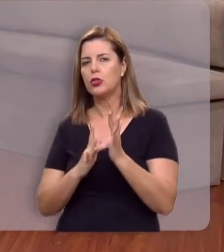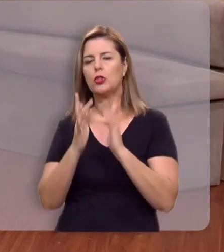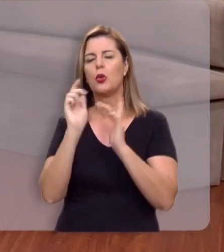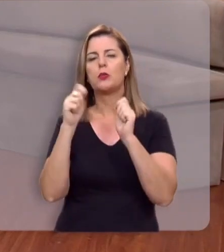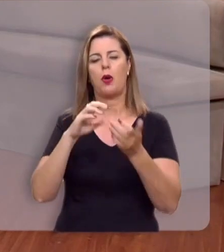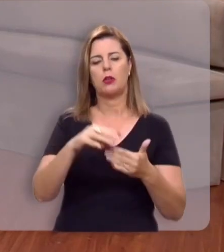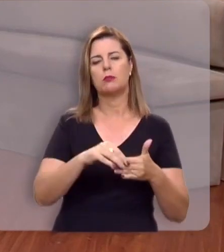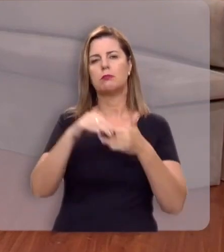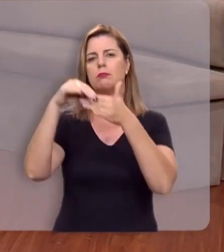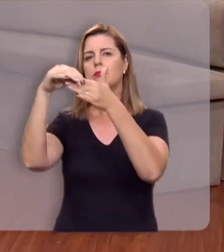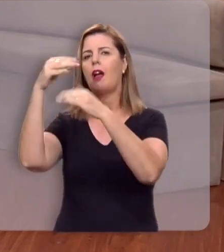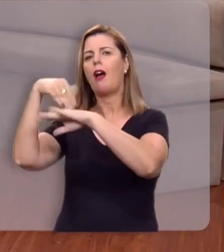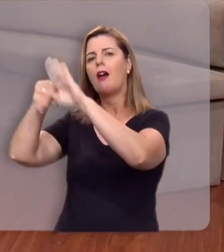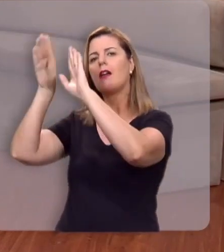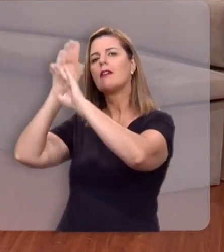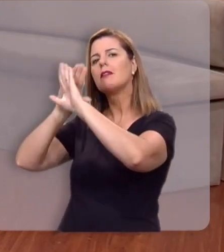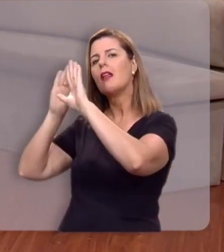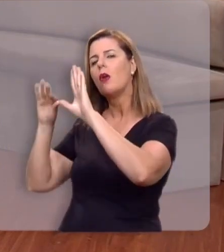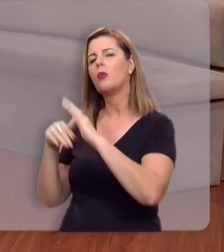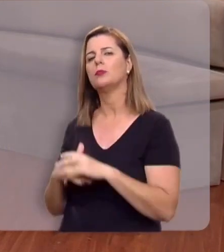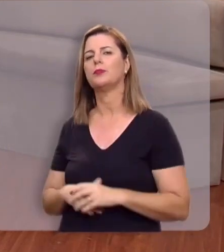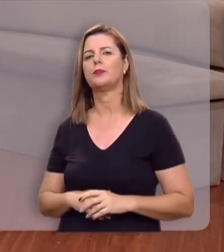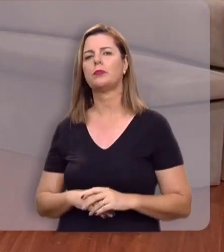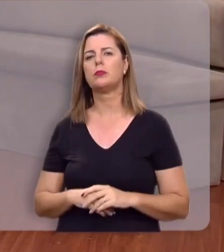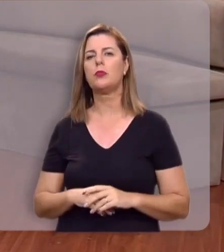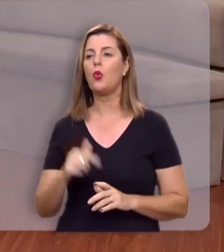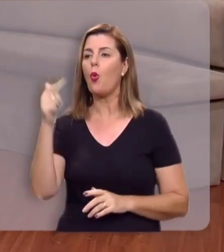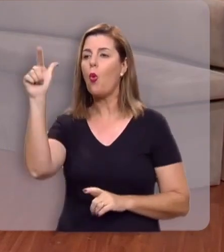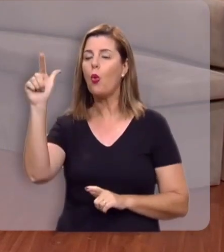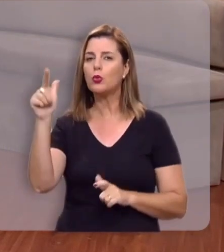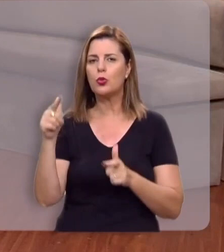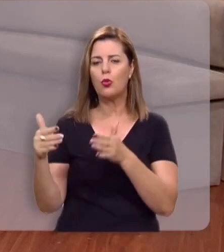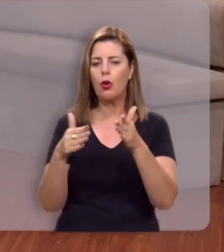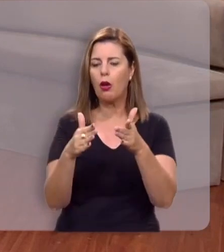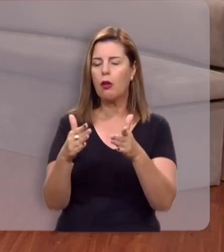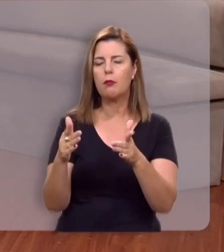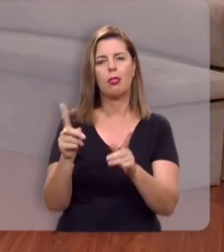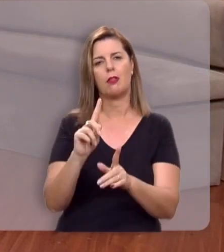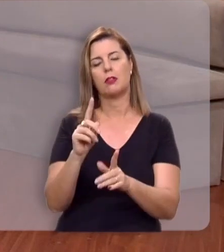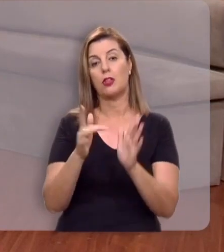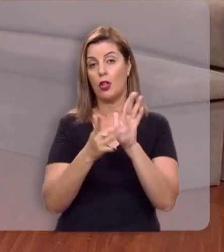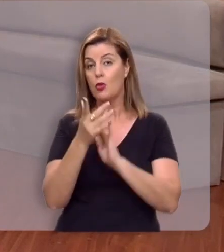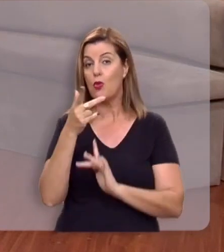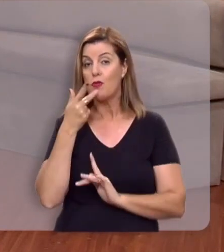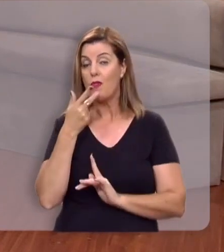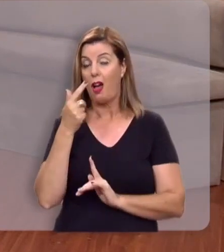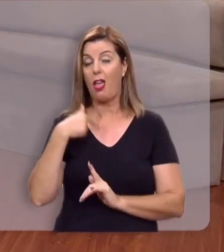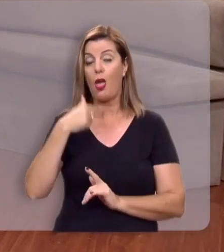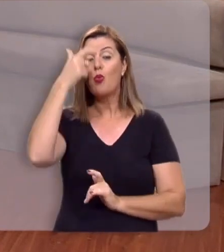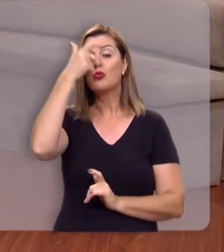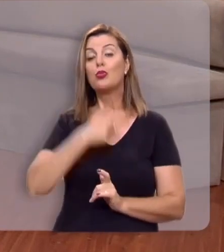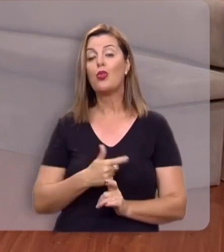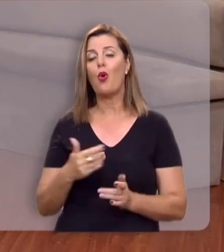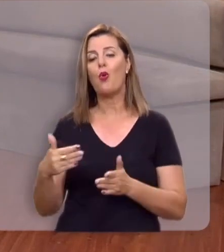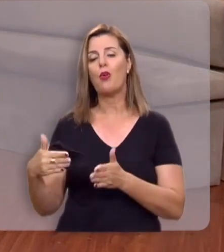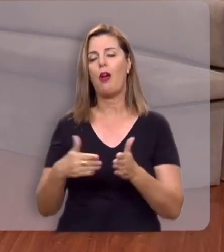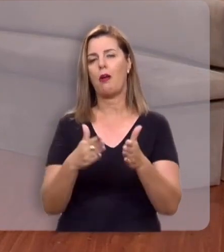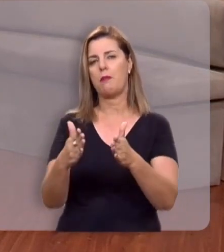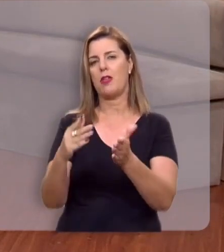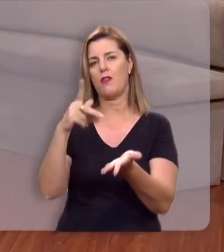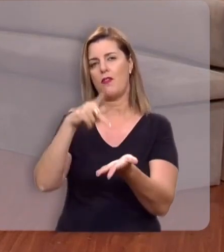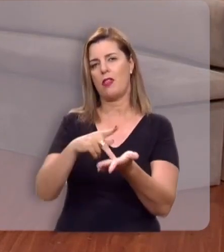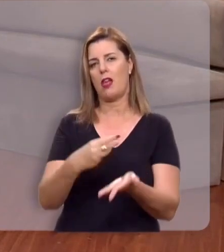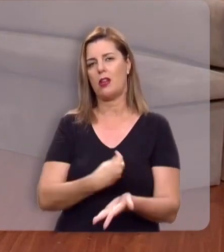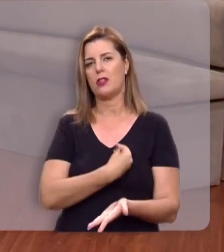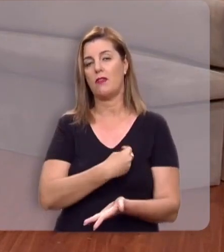mão e levar você ao céu. Não há outro caminho. Jesus diz: eu sou o caminho e a verdade e a vida, e